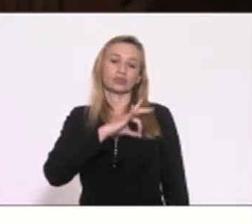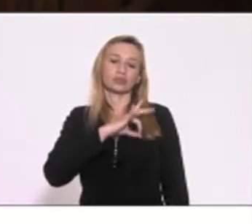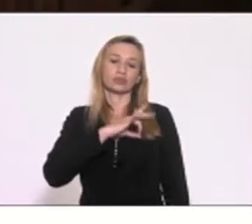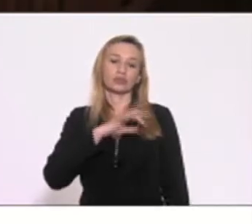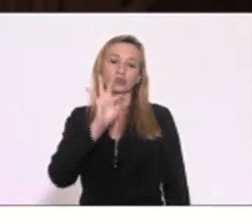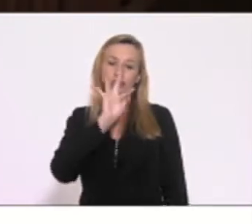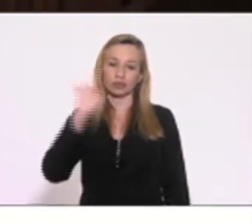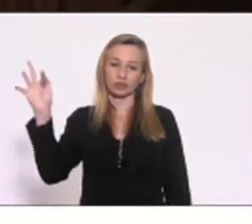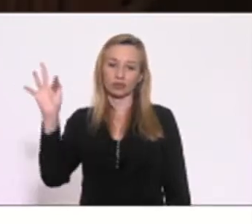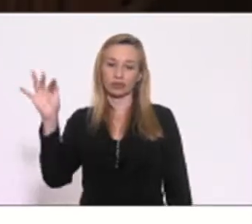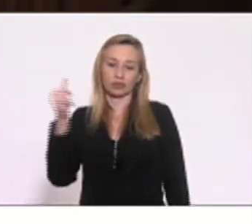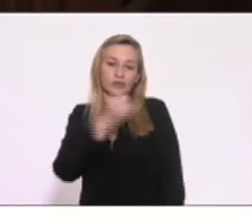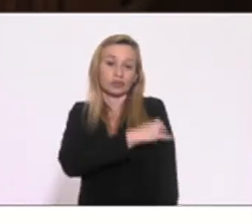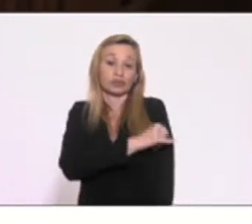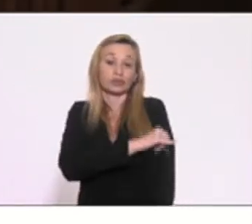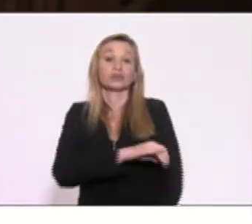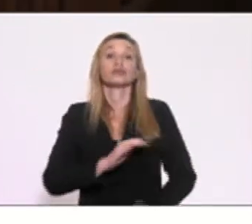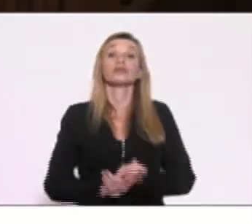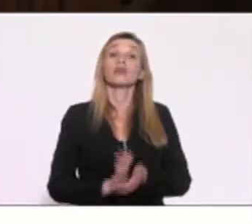Está tentando